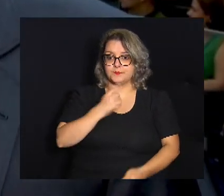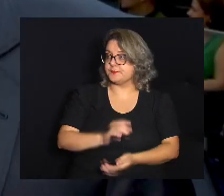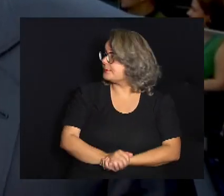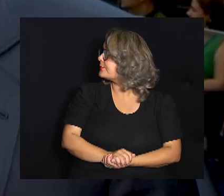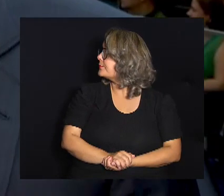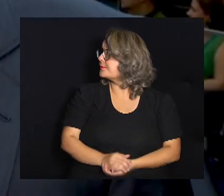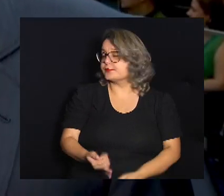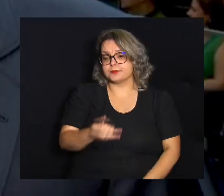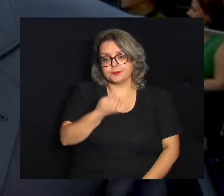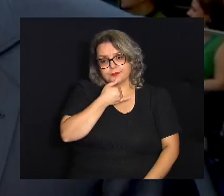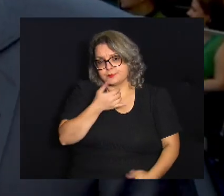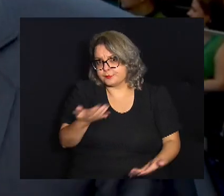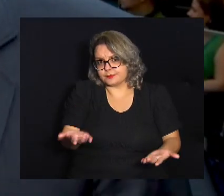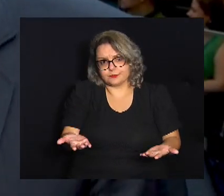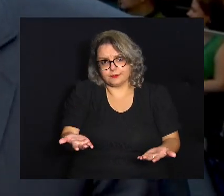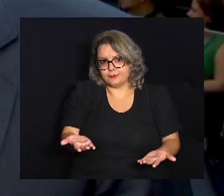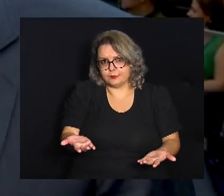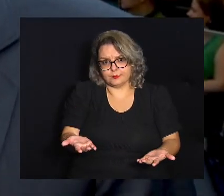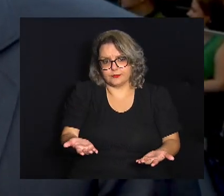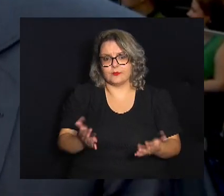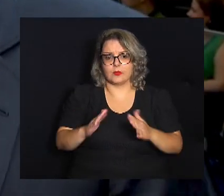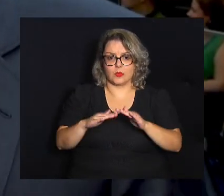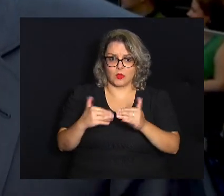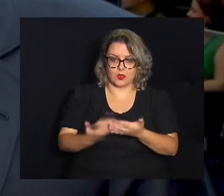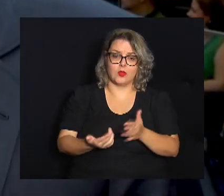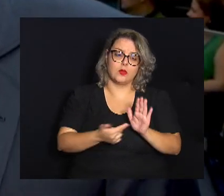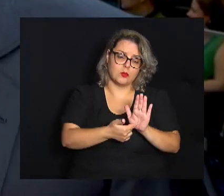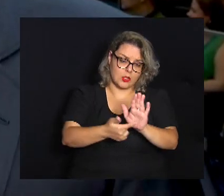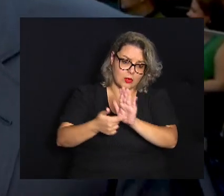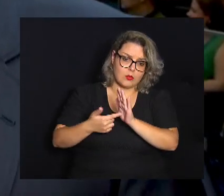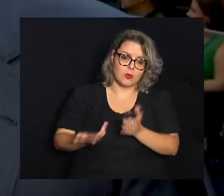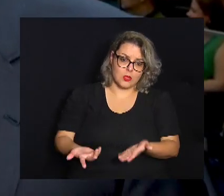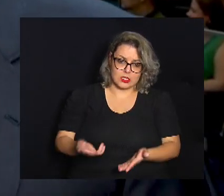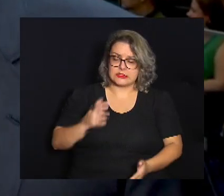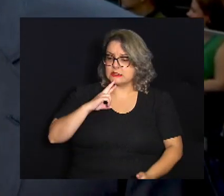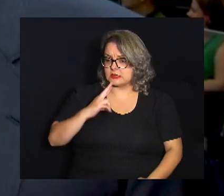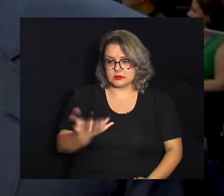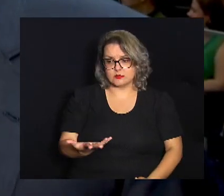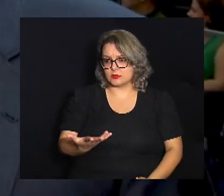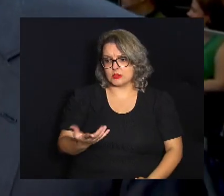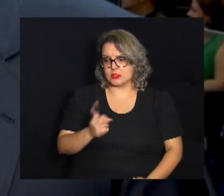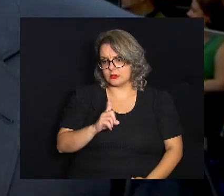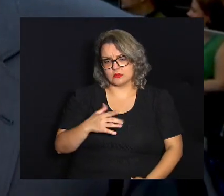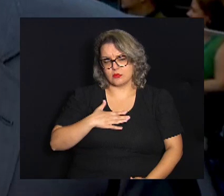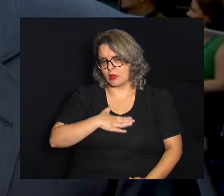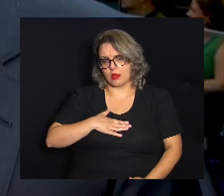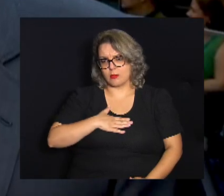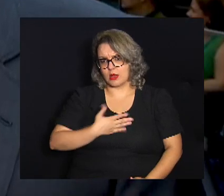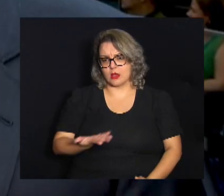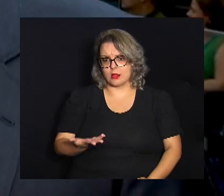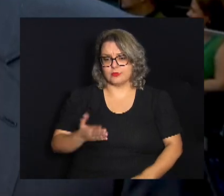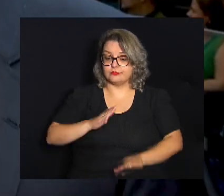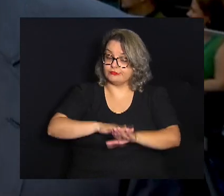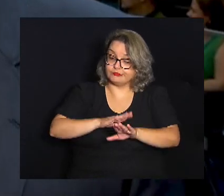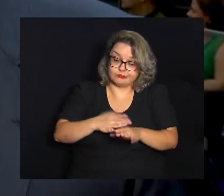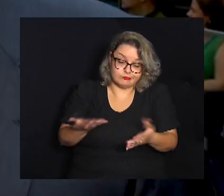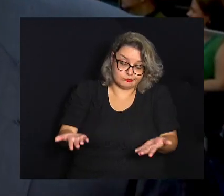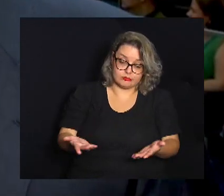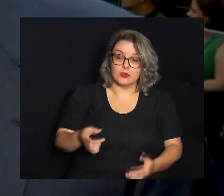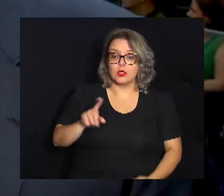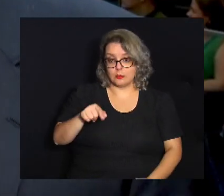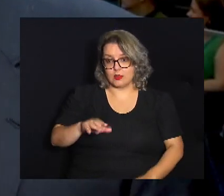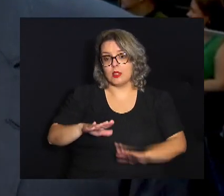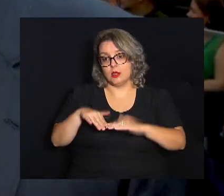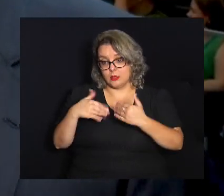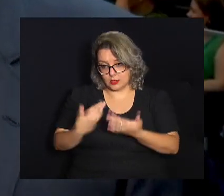triste isso, e o requerimento ele mostra essas respostas insatisfatórias que eu vou ter que tomar alguma medida. Uma delas é um